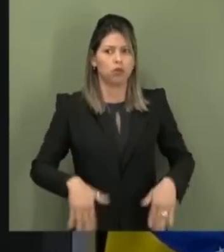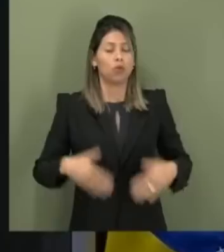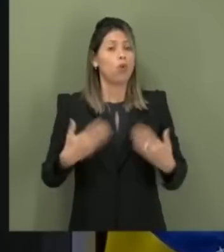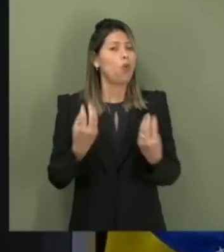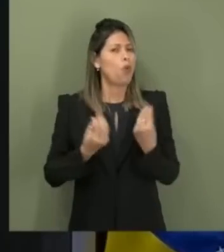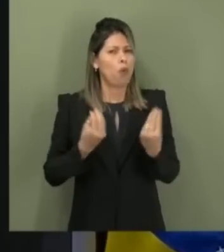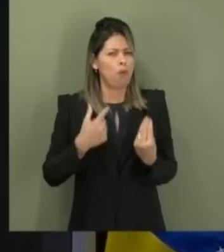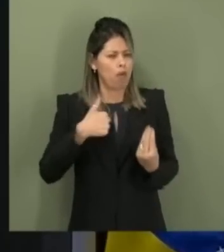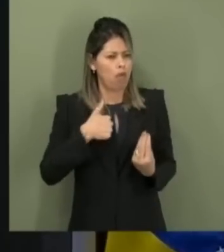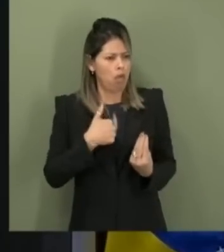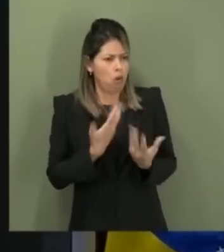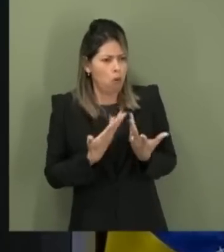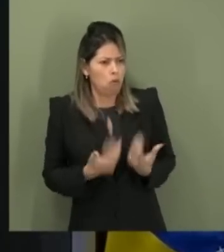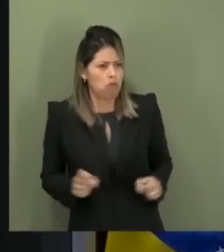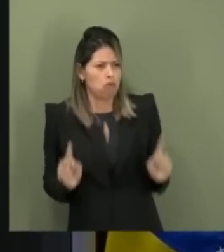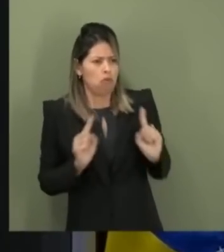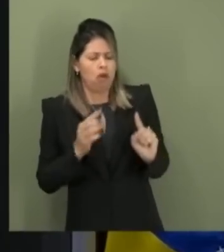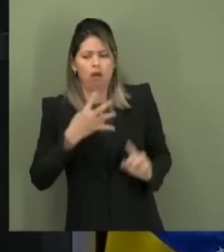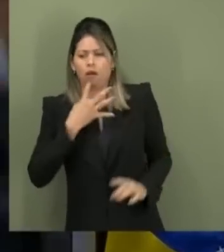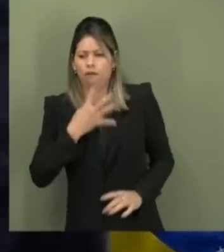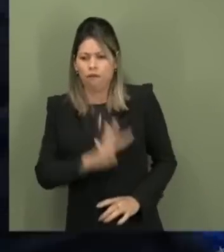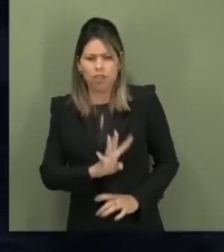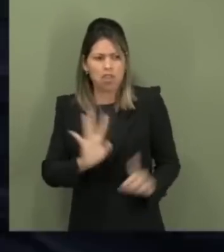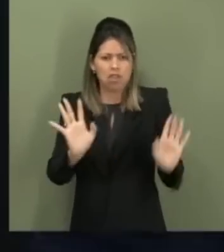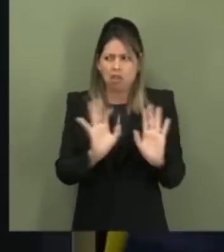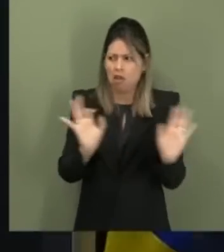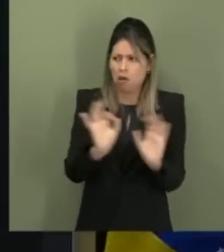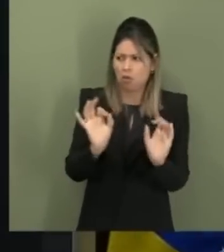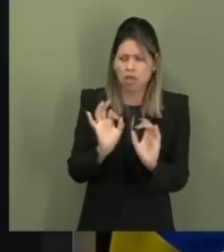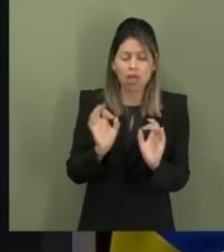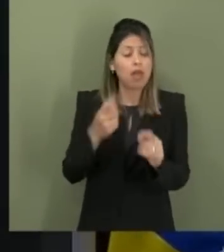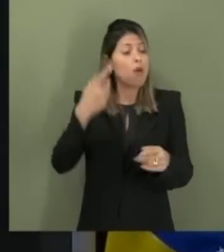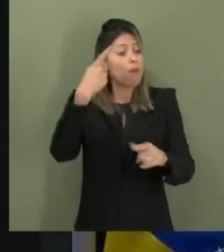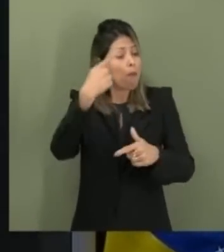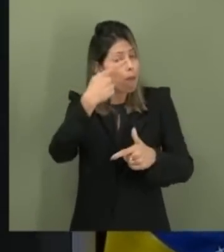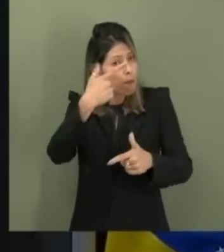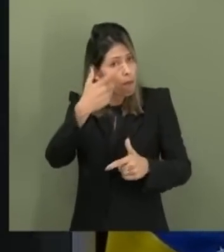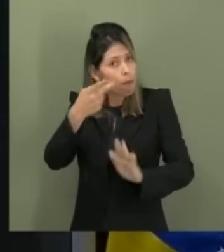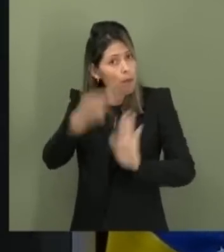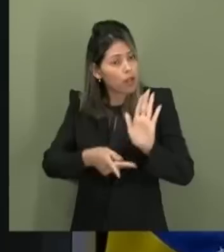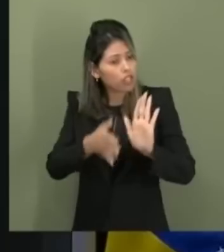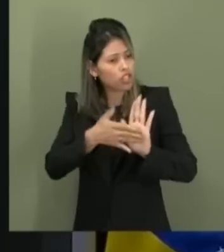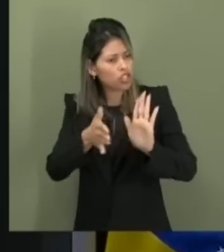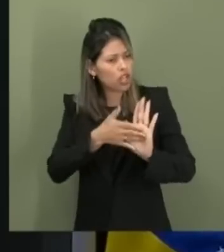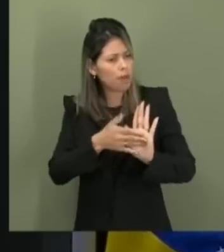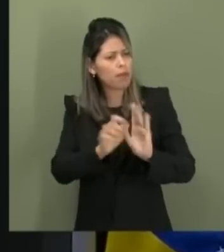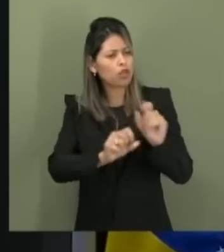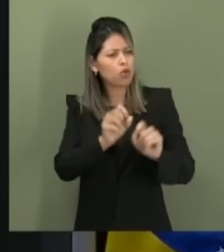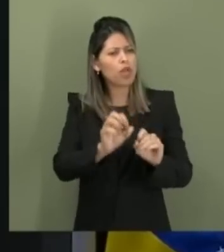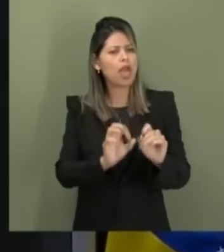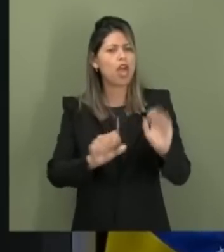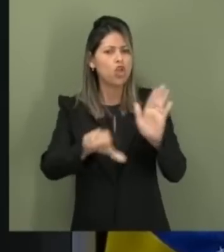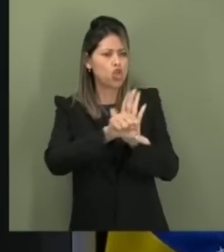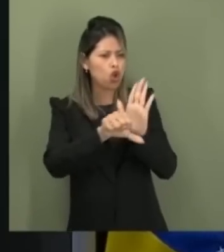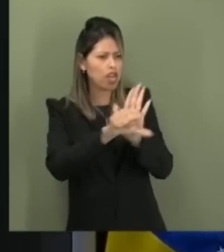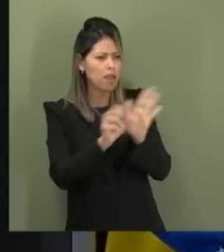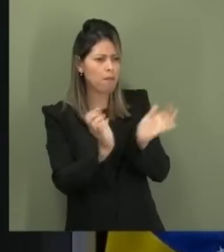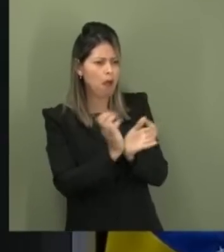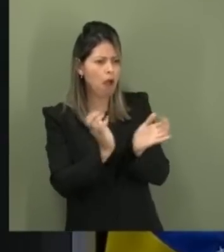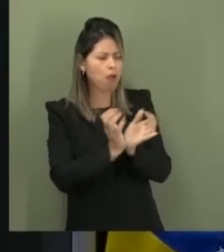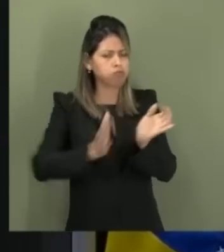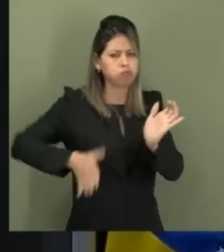Desconheço, na história da República, um planejamento de organizações criminosas dessa